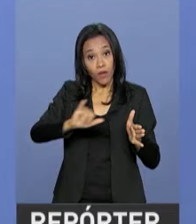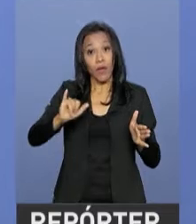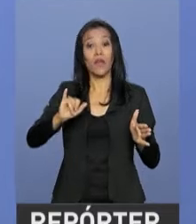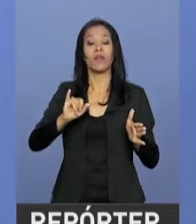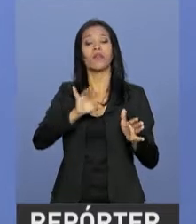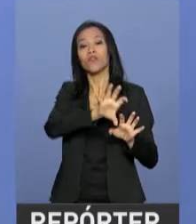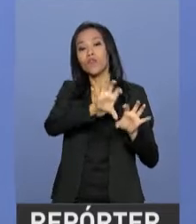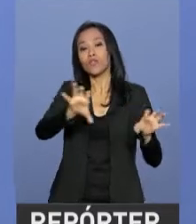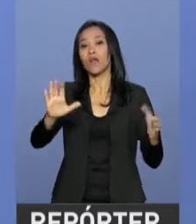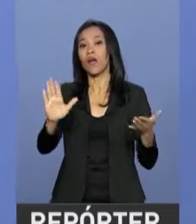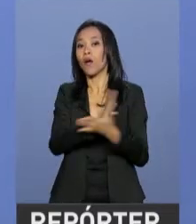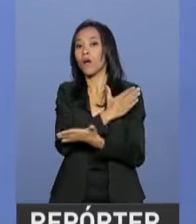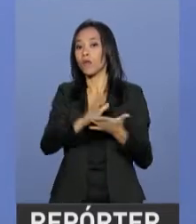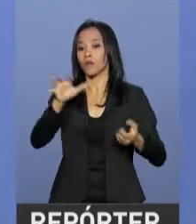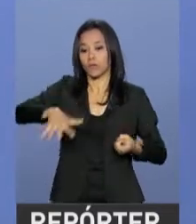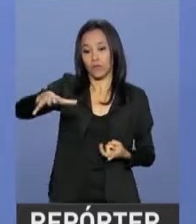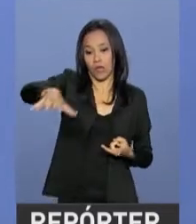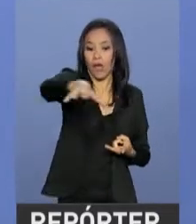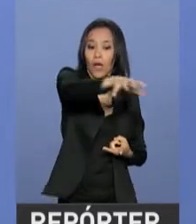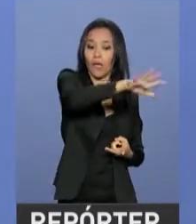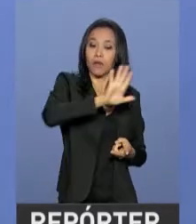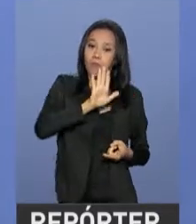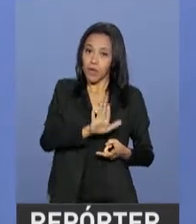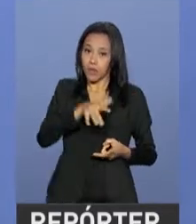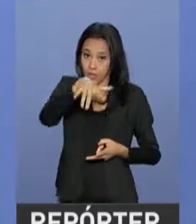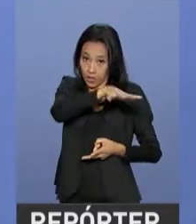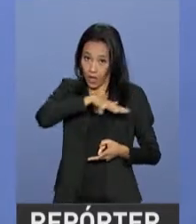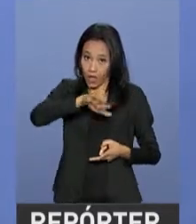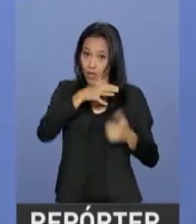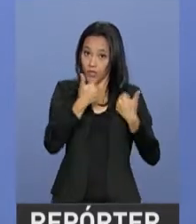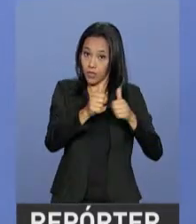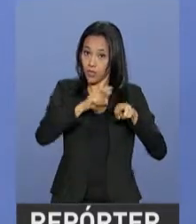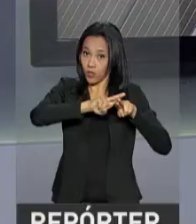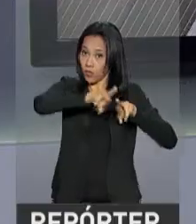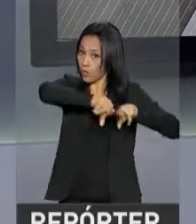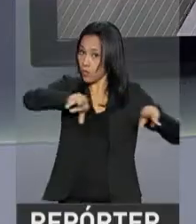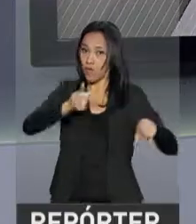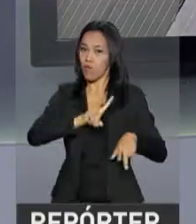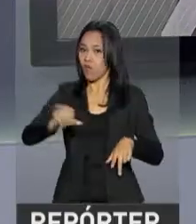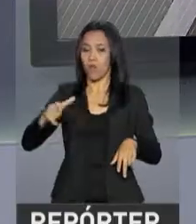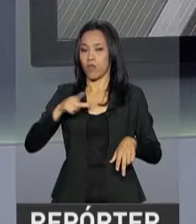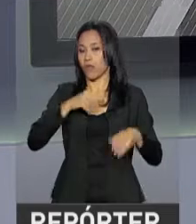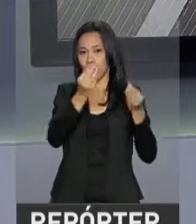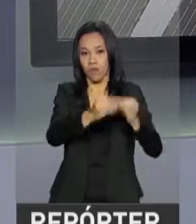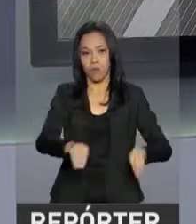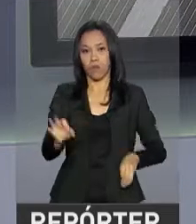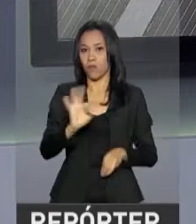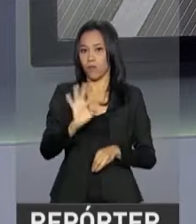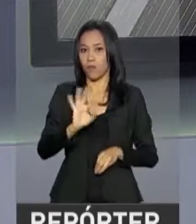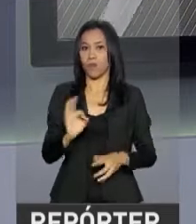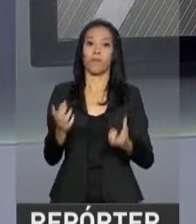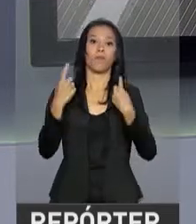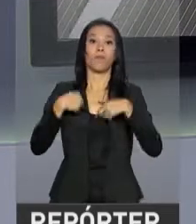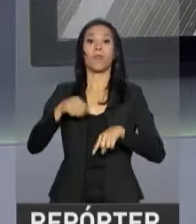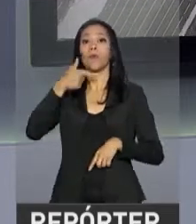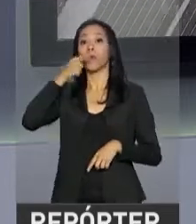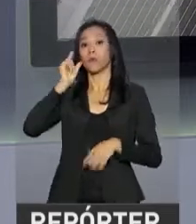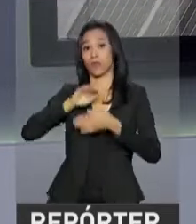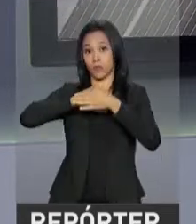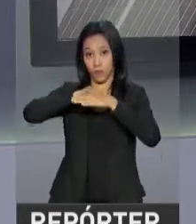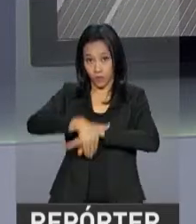atinge neste momento o setor de transporte e também ontem à noite a petrobras